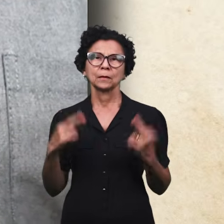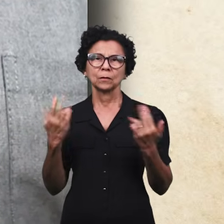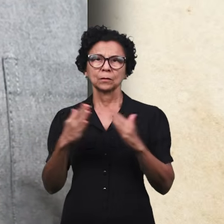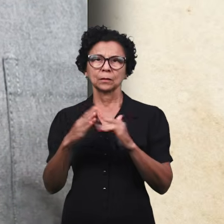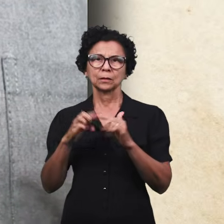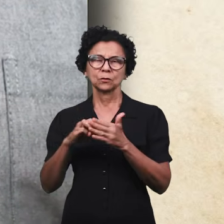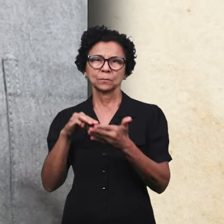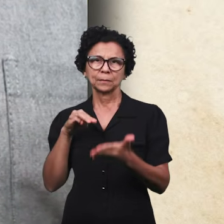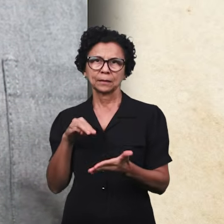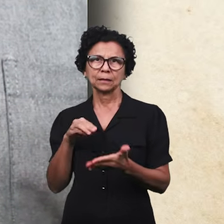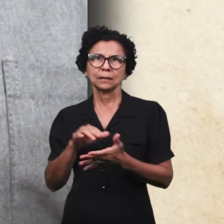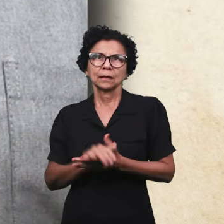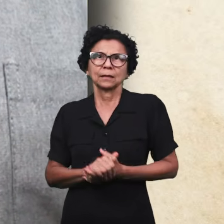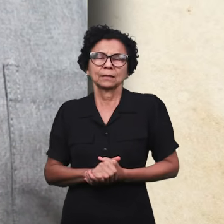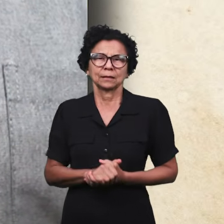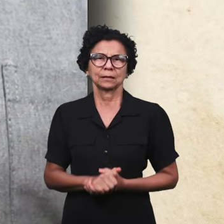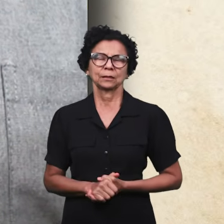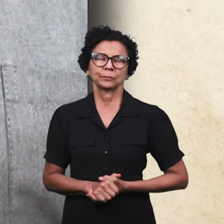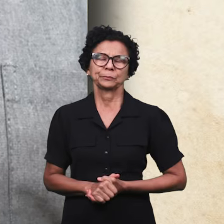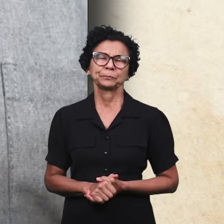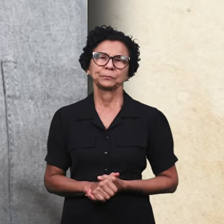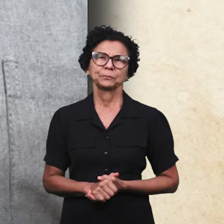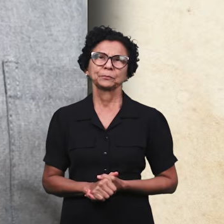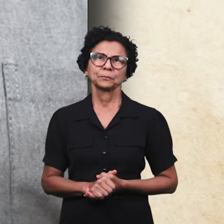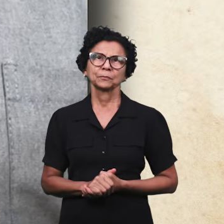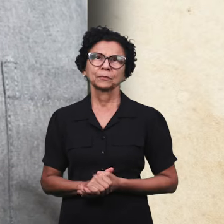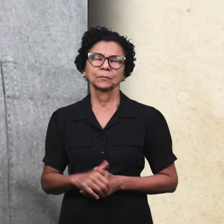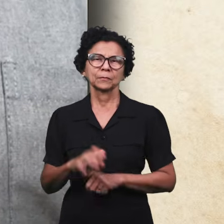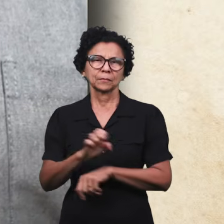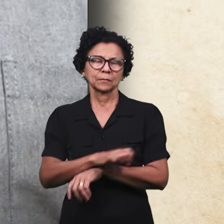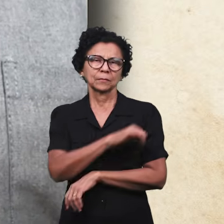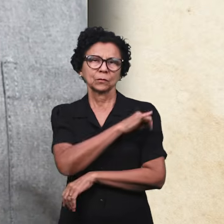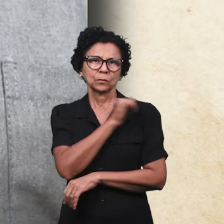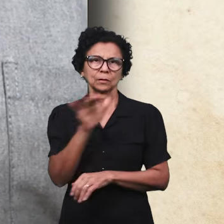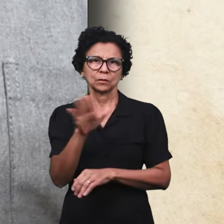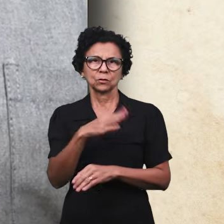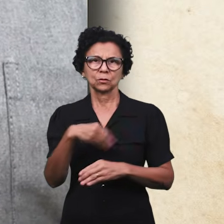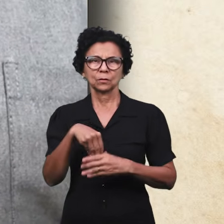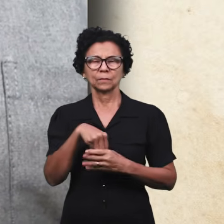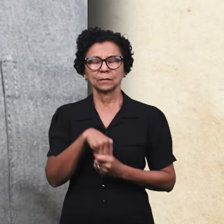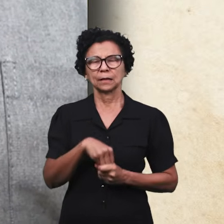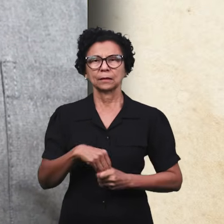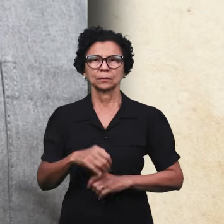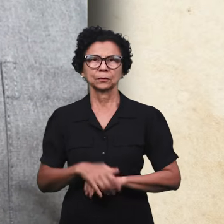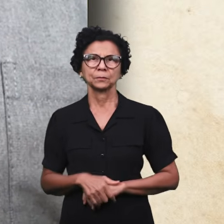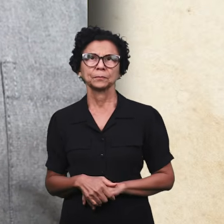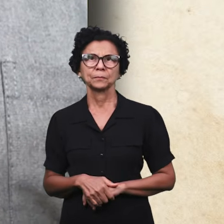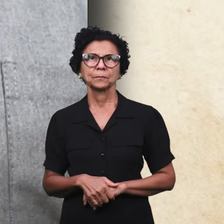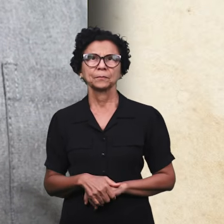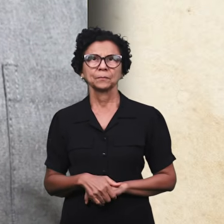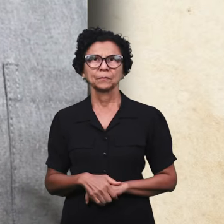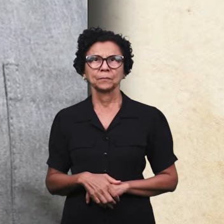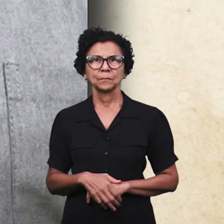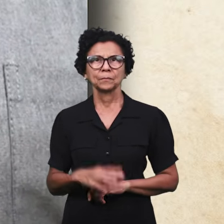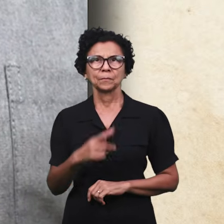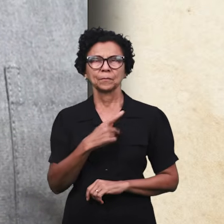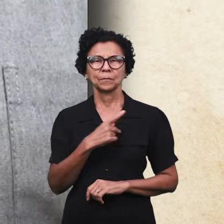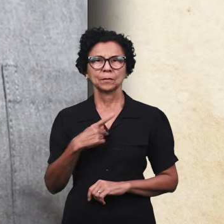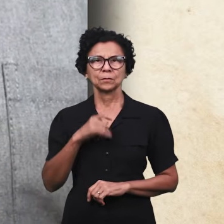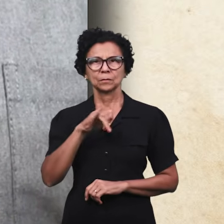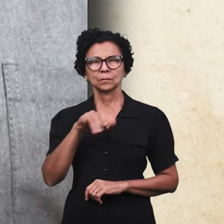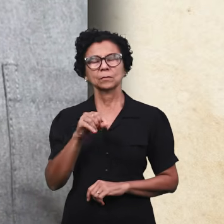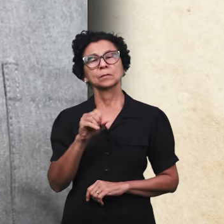Itanhangá, localizada na Barra da Tijuca, no estado do Rio de Janeiro, cujo ministério é do pastor Jorge